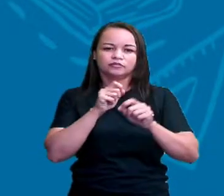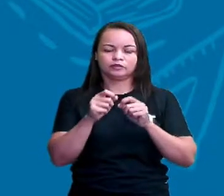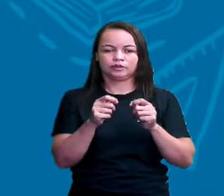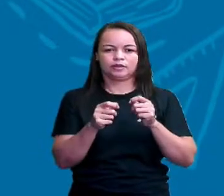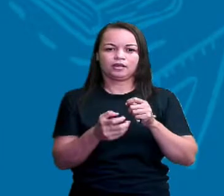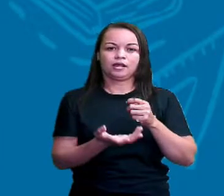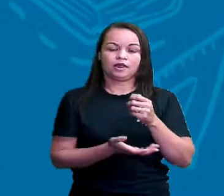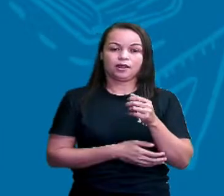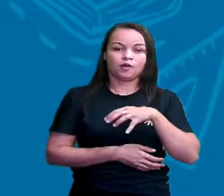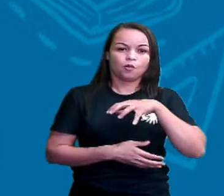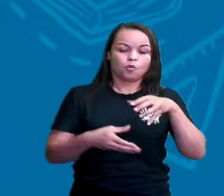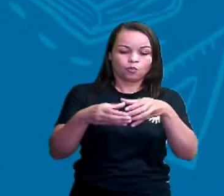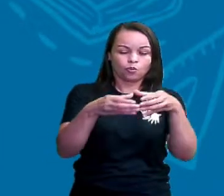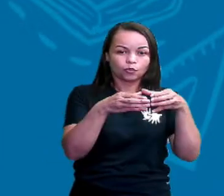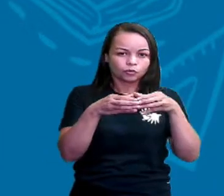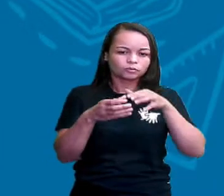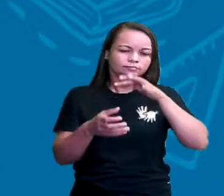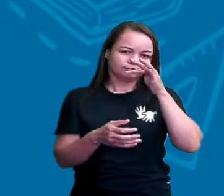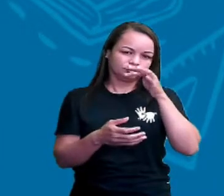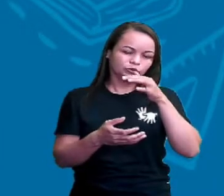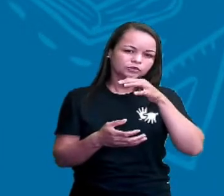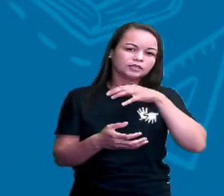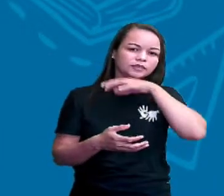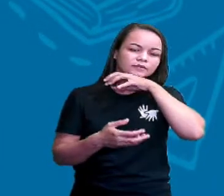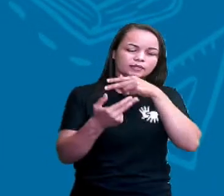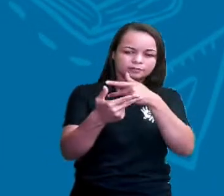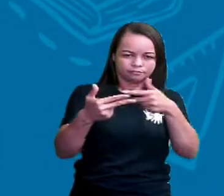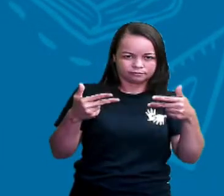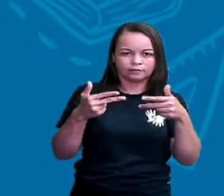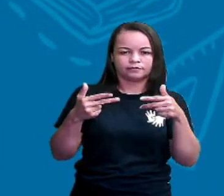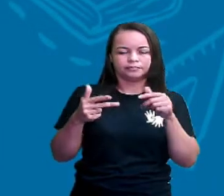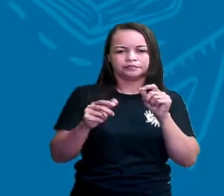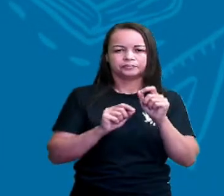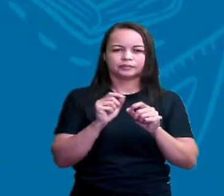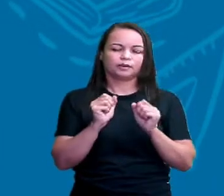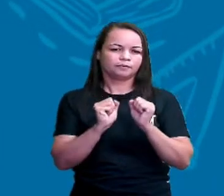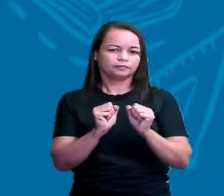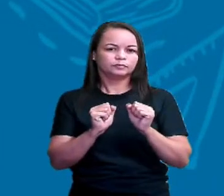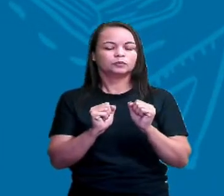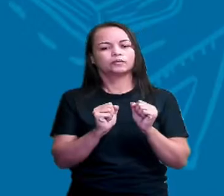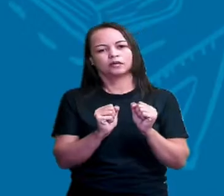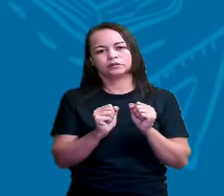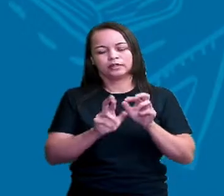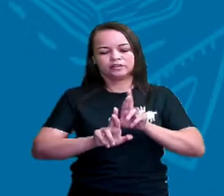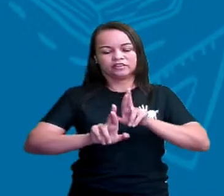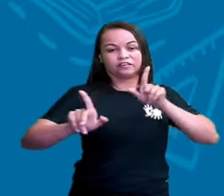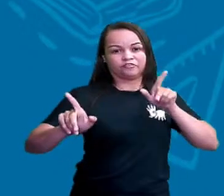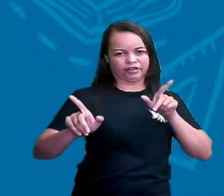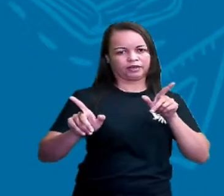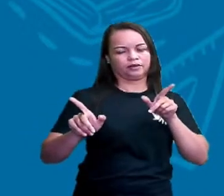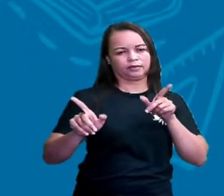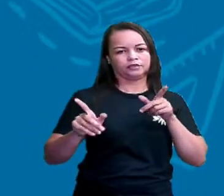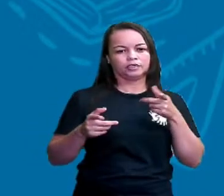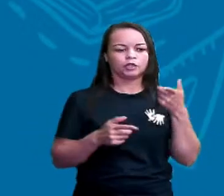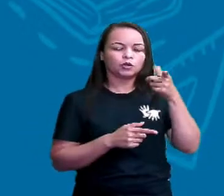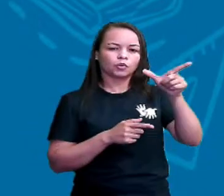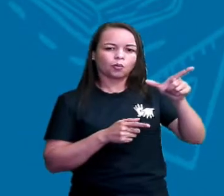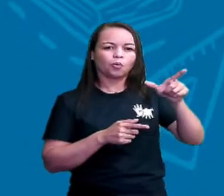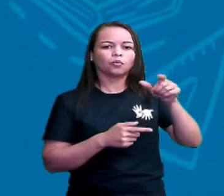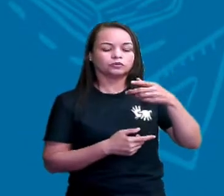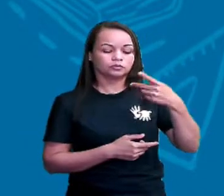fauna que nós encontramos em outras partes do planeta pode ser um pouco diferente daquela que nós vamos